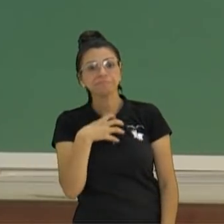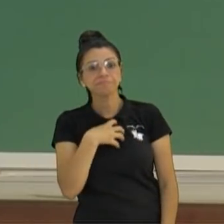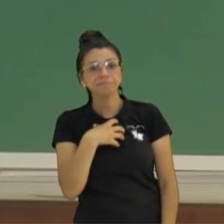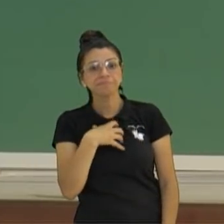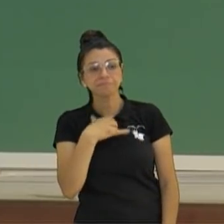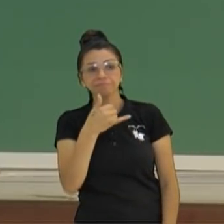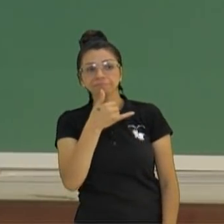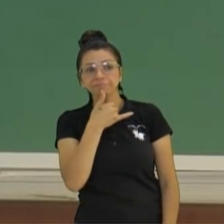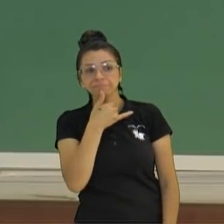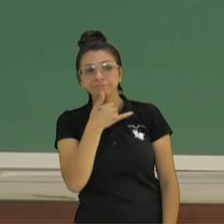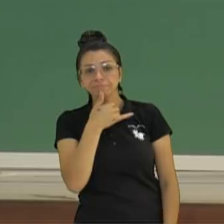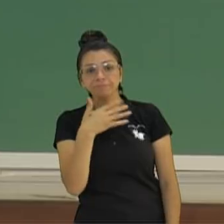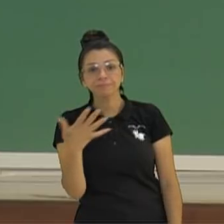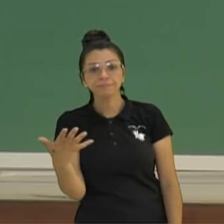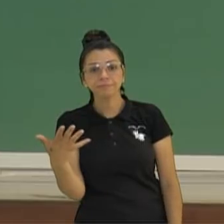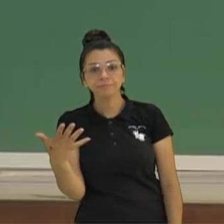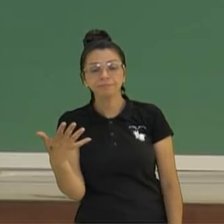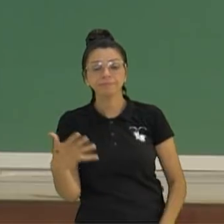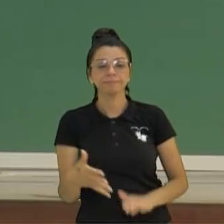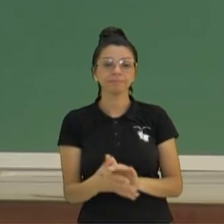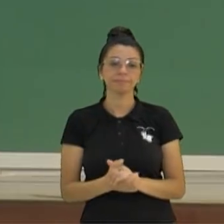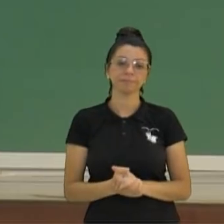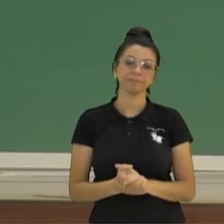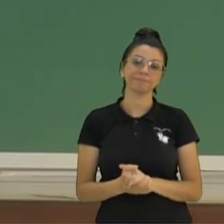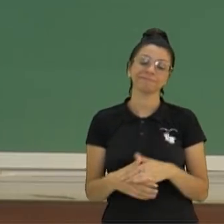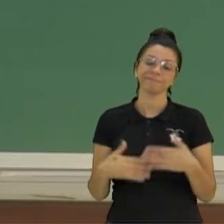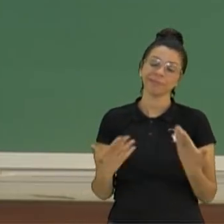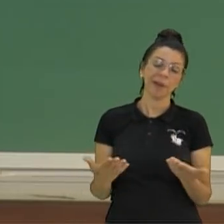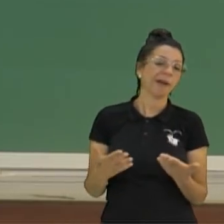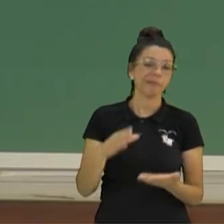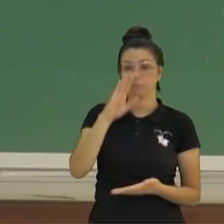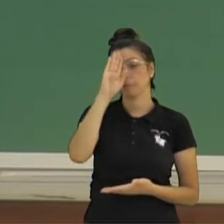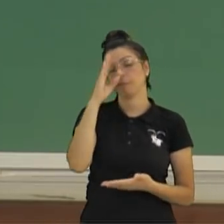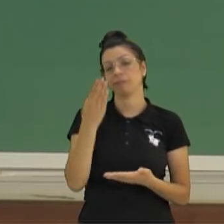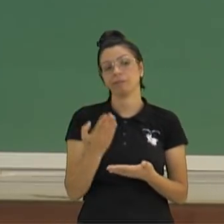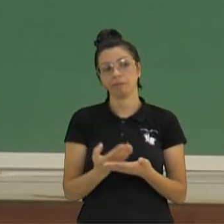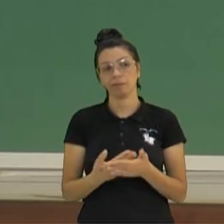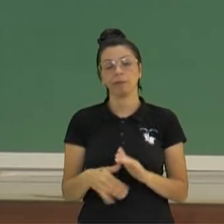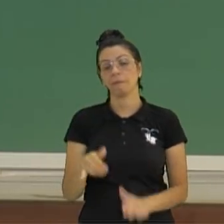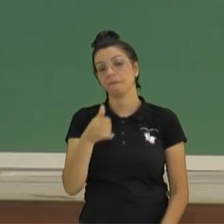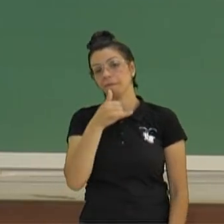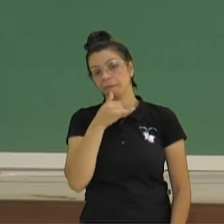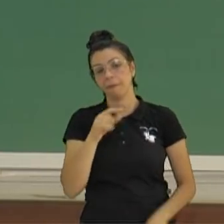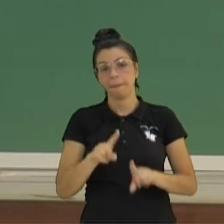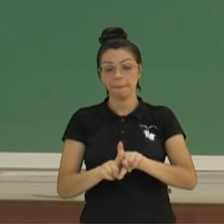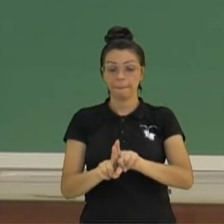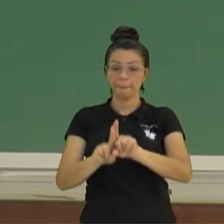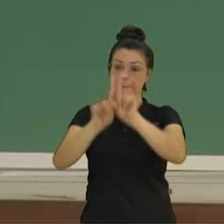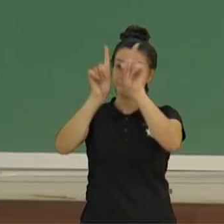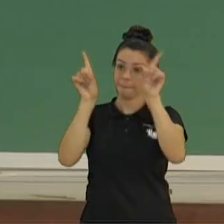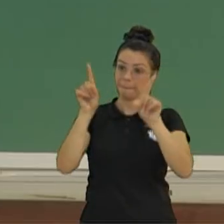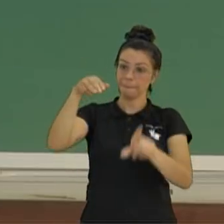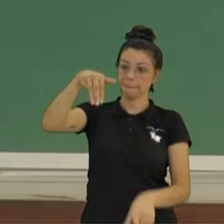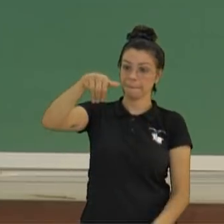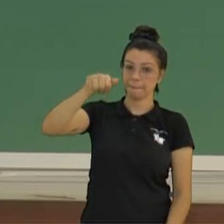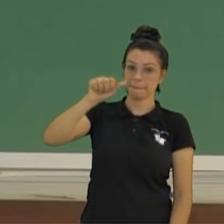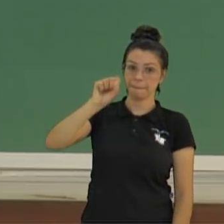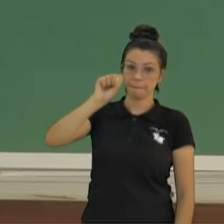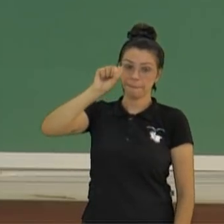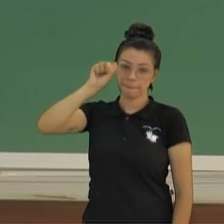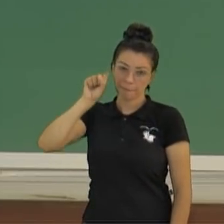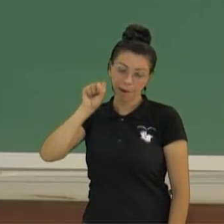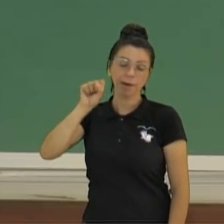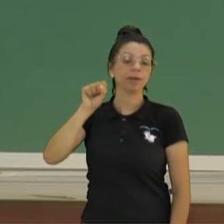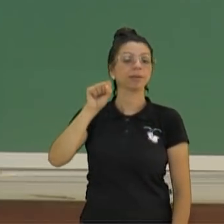primeira oração. Trouxe uma decepção. Ai, não acredito, né? Frustrou. Mas a recepção não foi bem a que